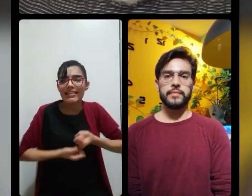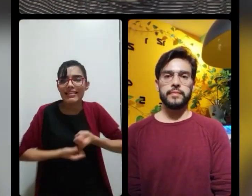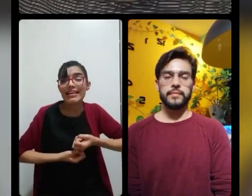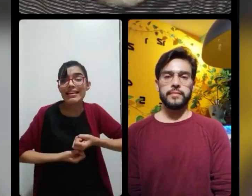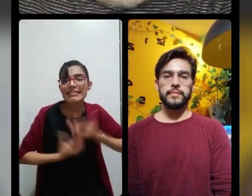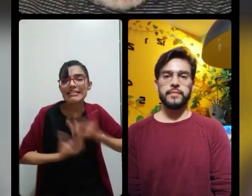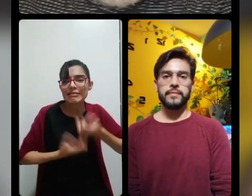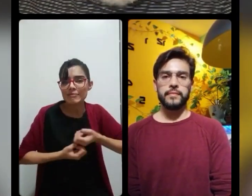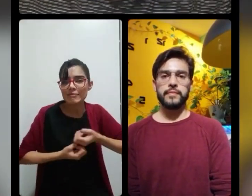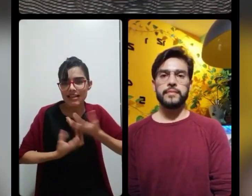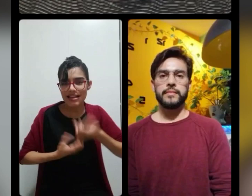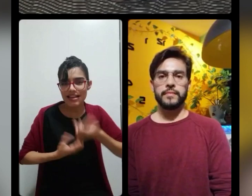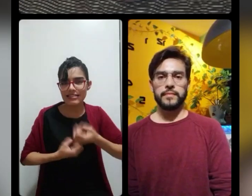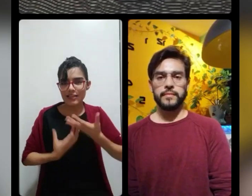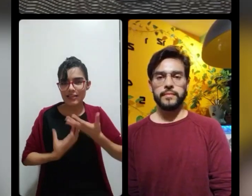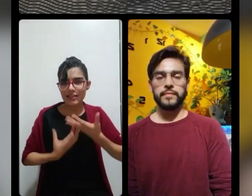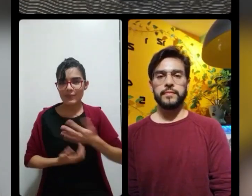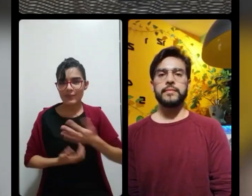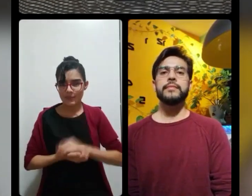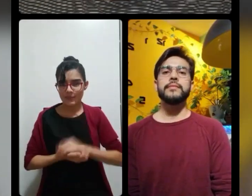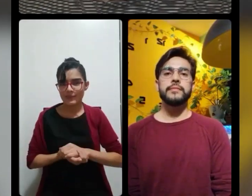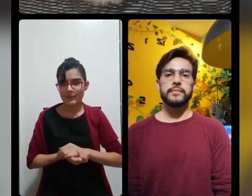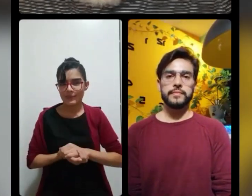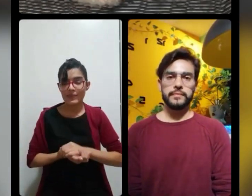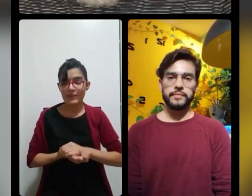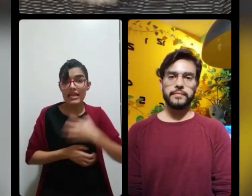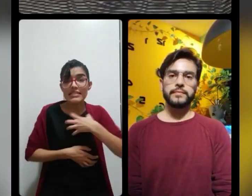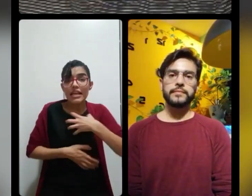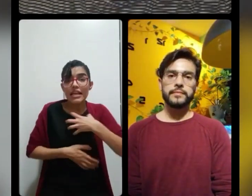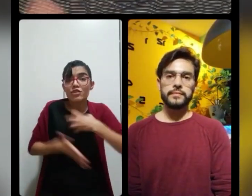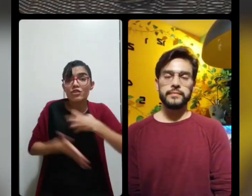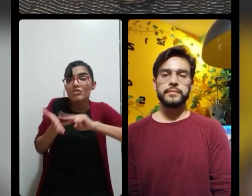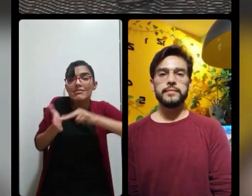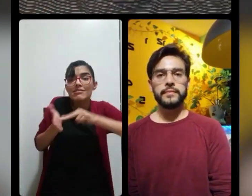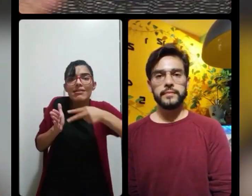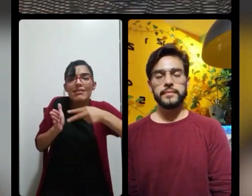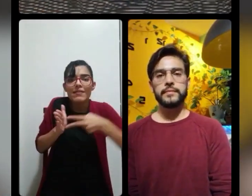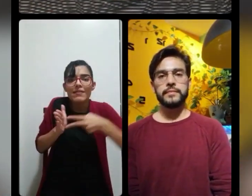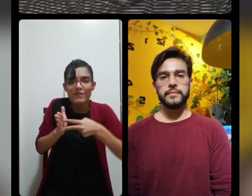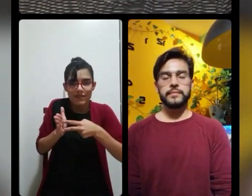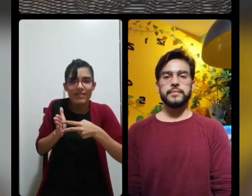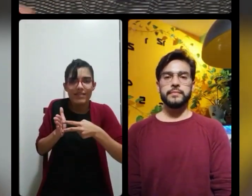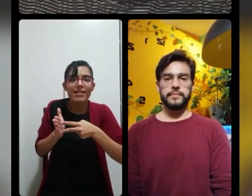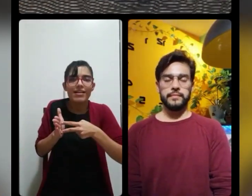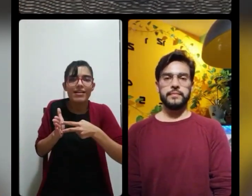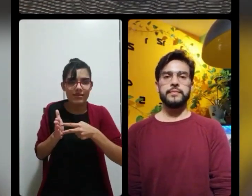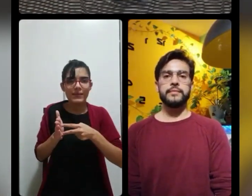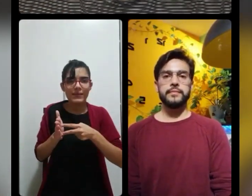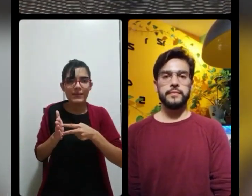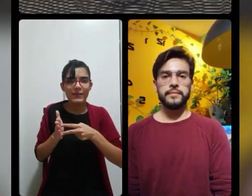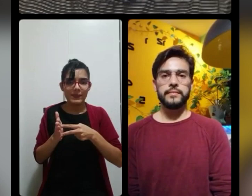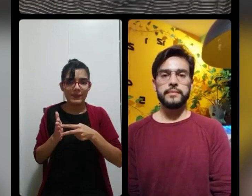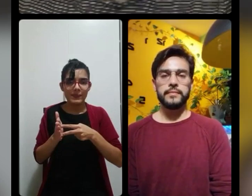da palavra de novos sentidos, de sentidos pejorativos ou não, calorosos ou não, mas essa fecundação